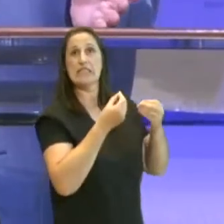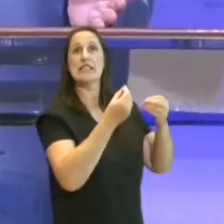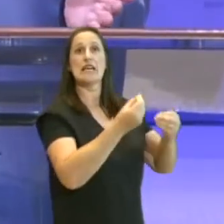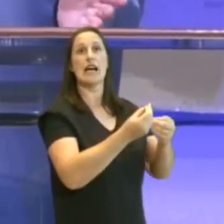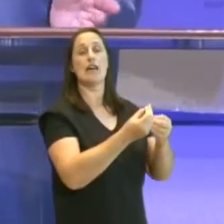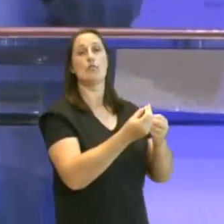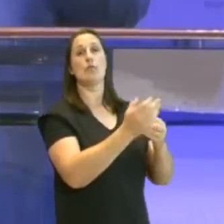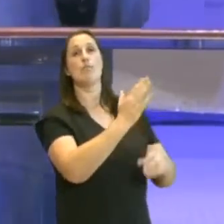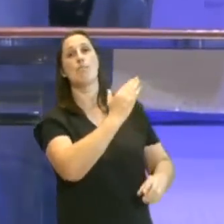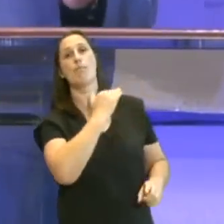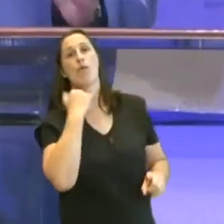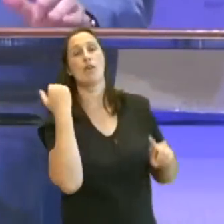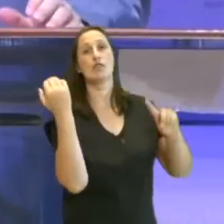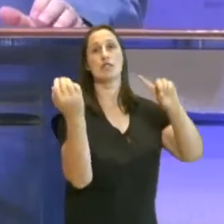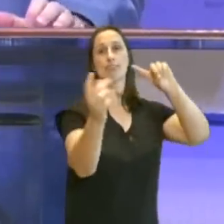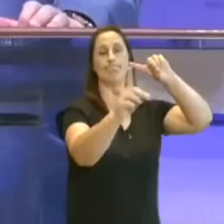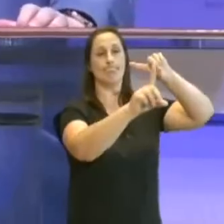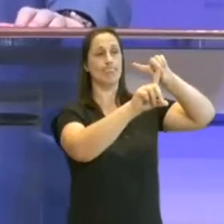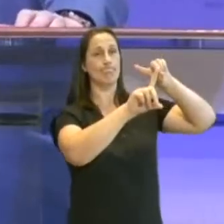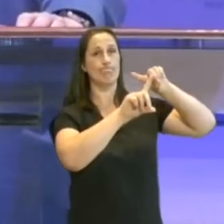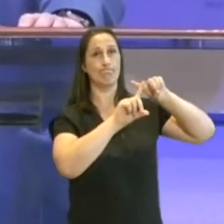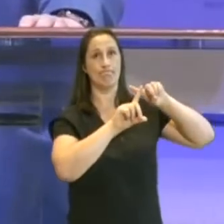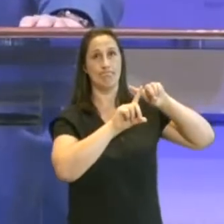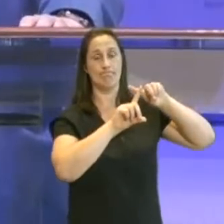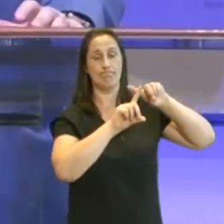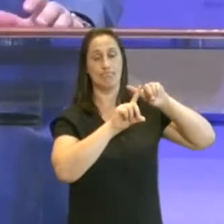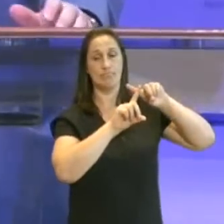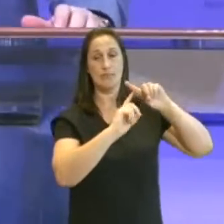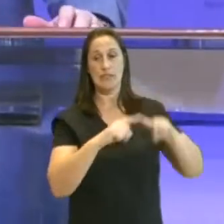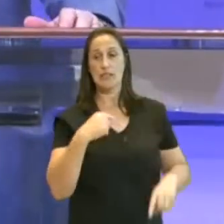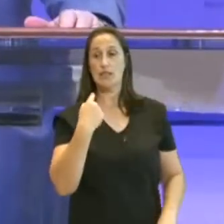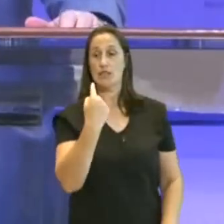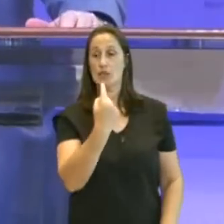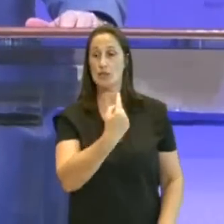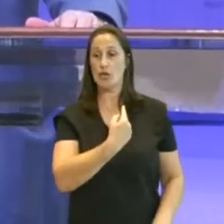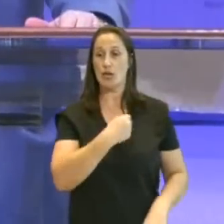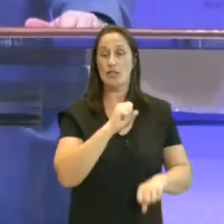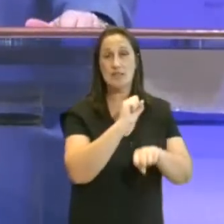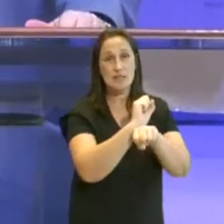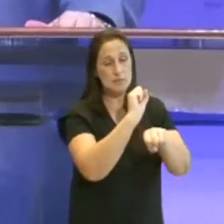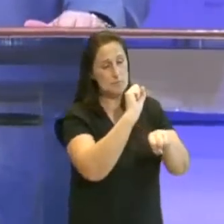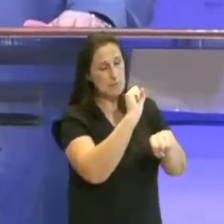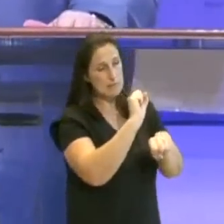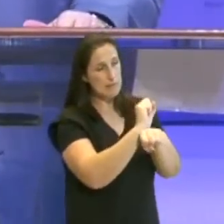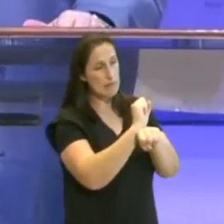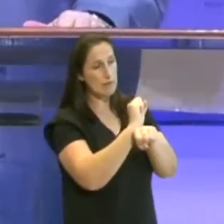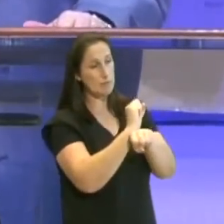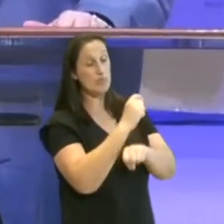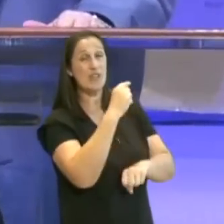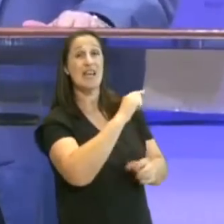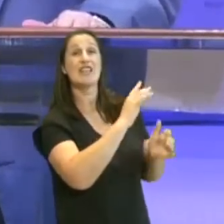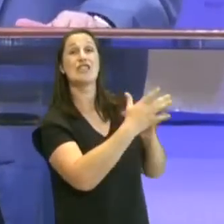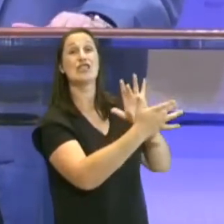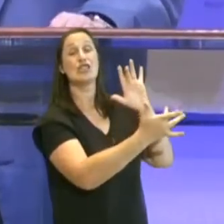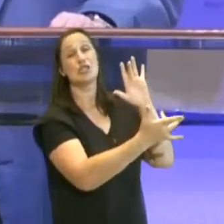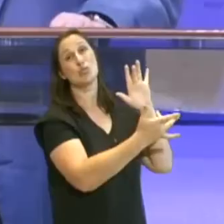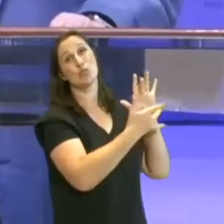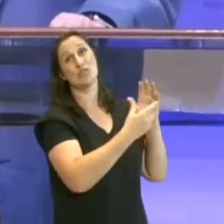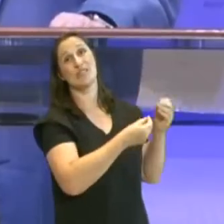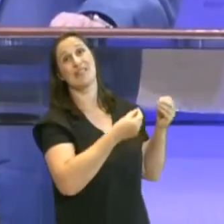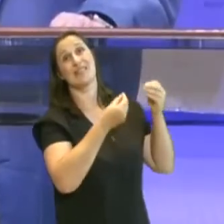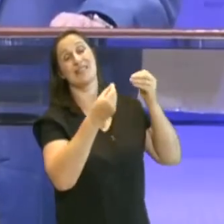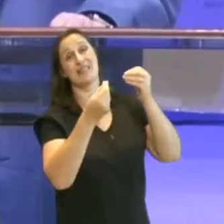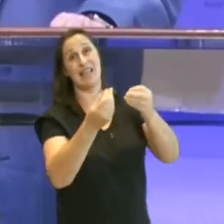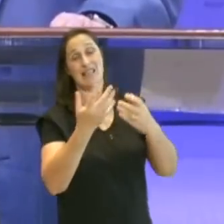à morte e o crucificaram. E nós esperávamos que era ele que ia trazer a redenção a